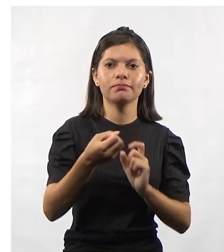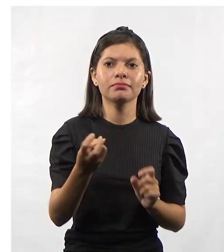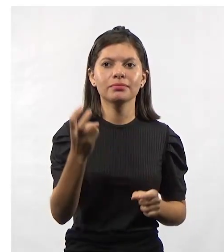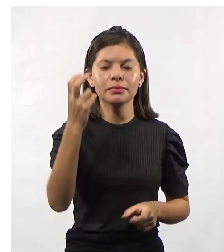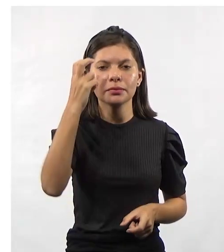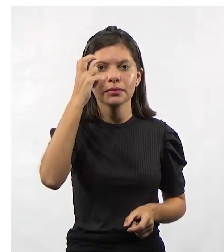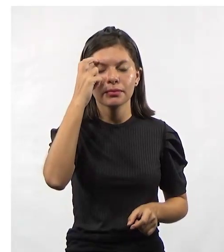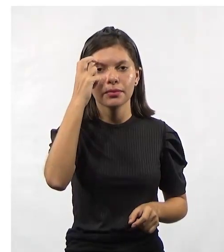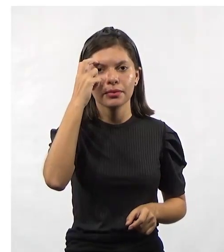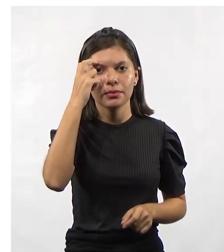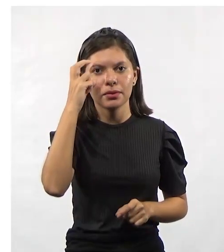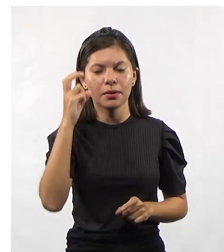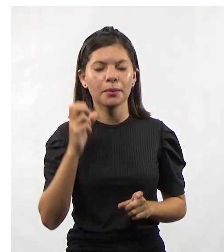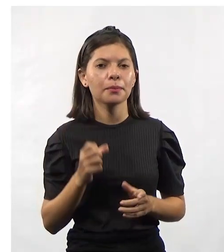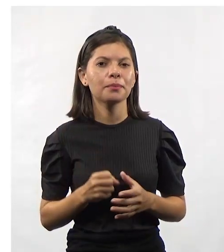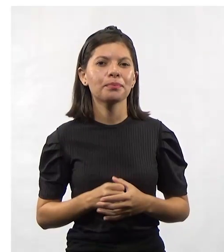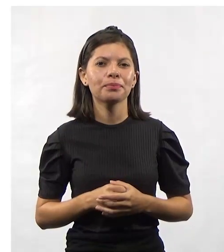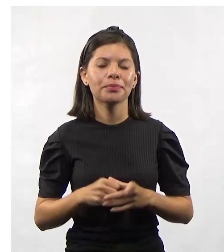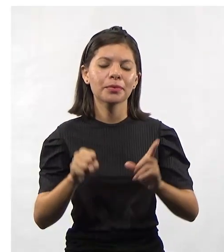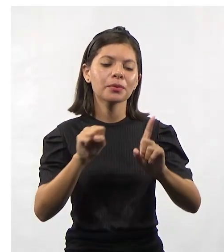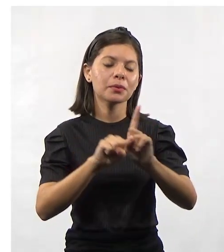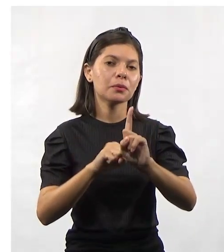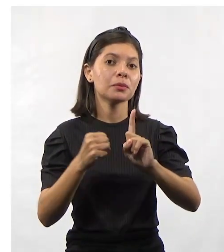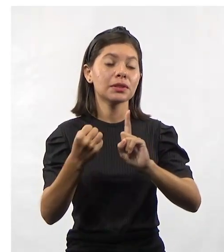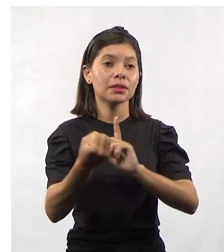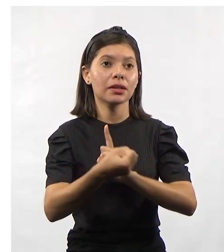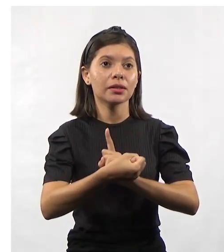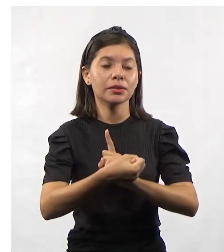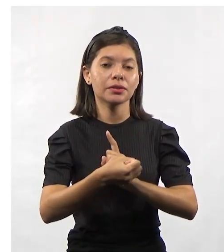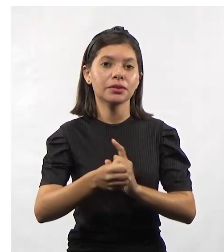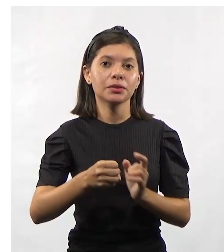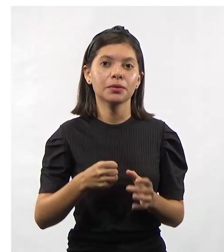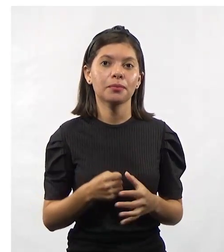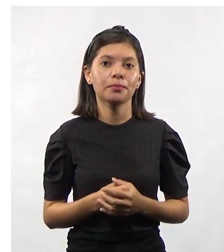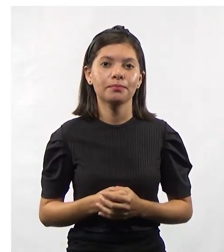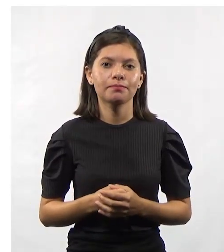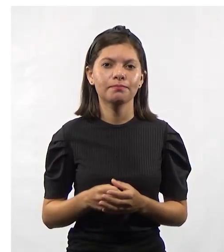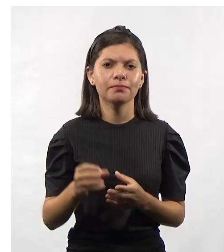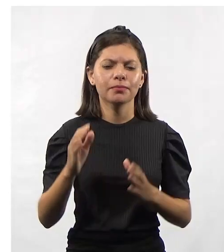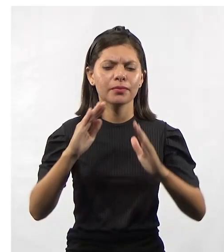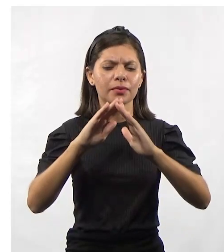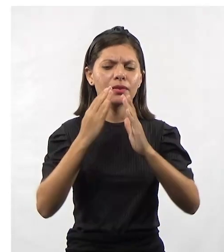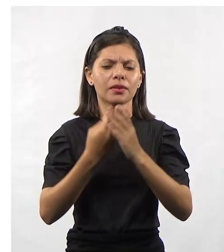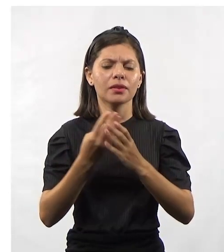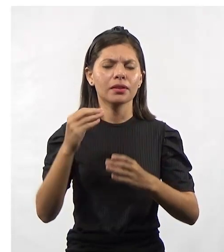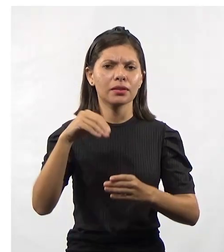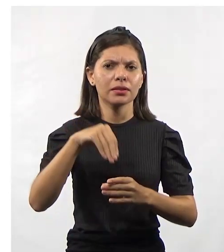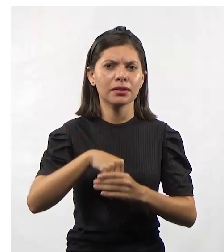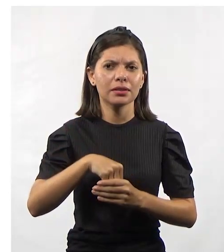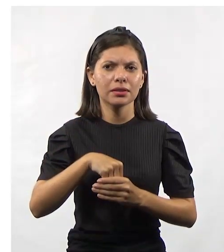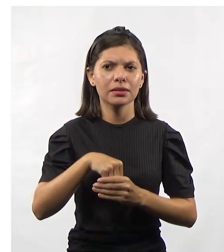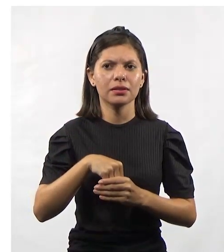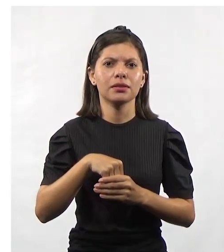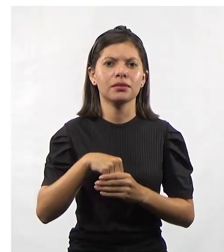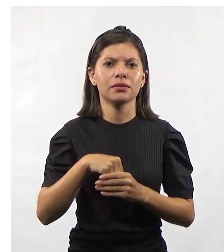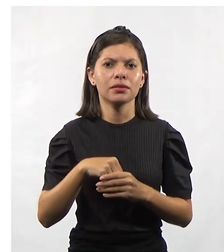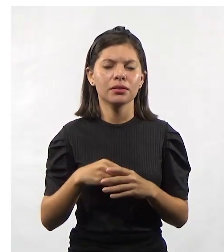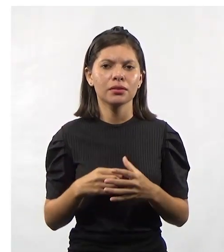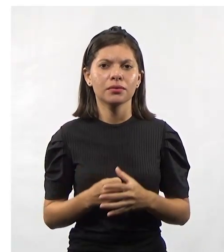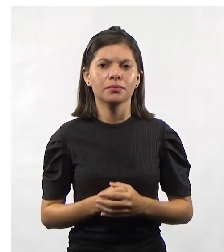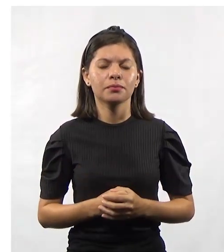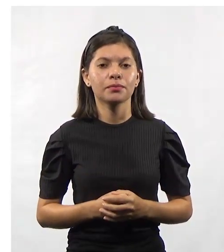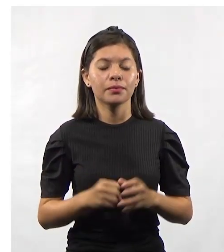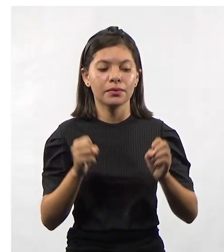né, aquilo que a gente falou, da comunidade externa, no qual a escola está inserida,